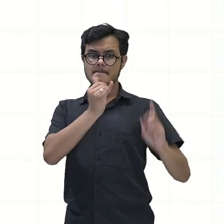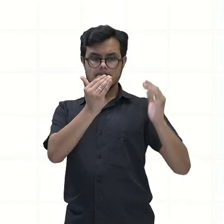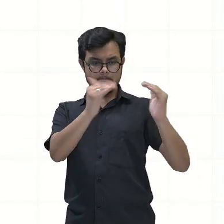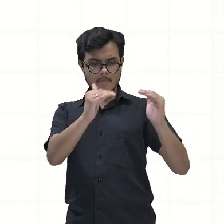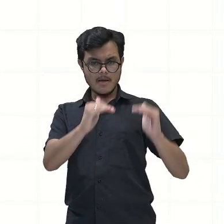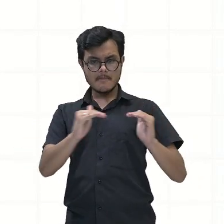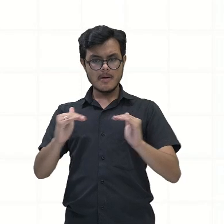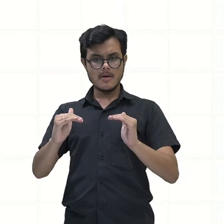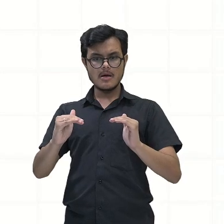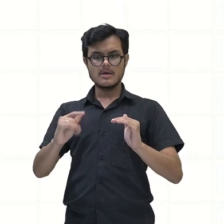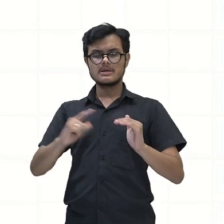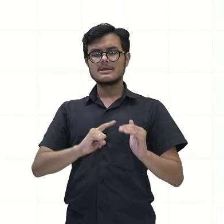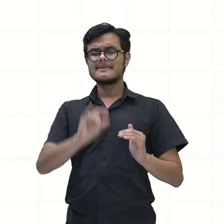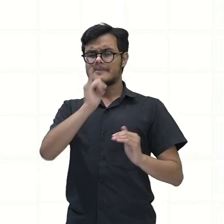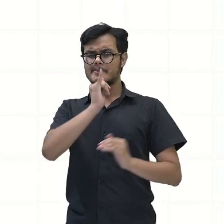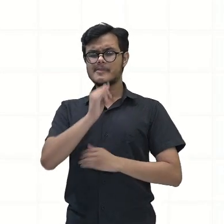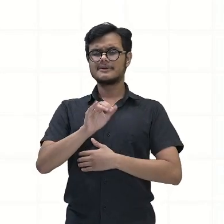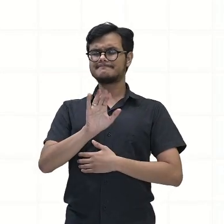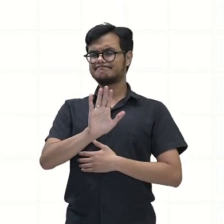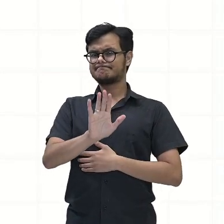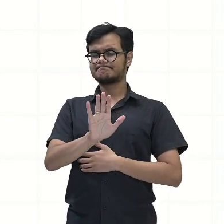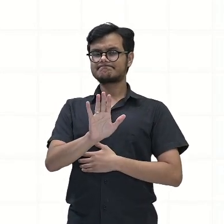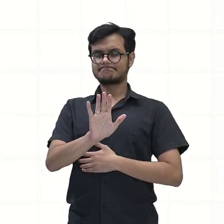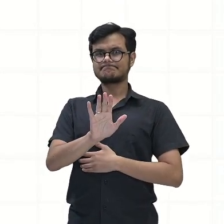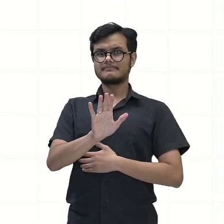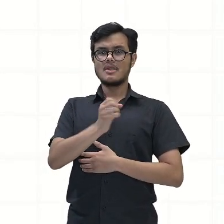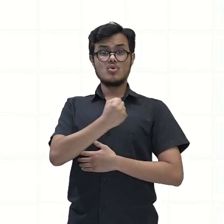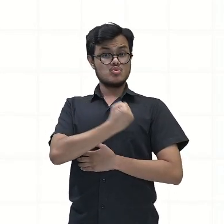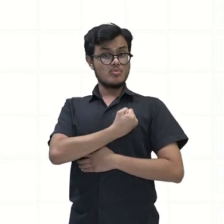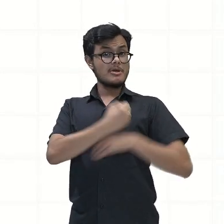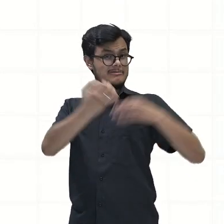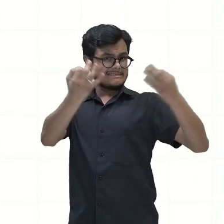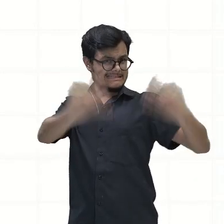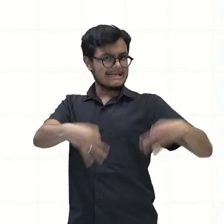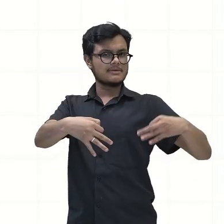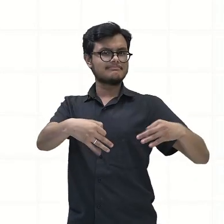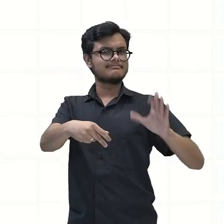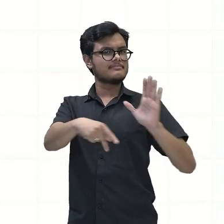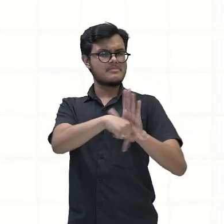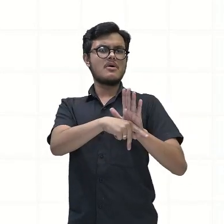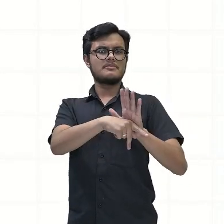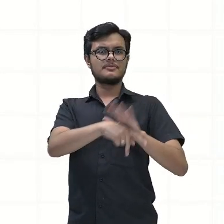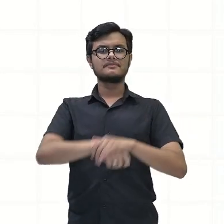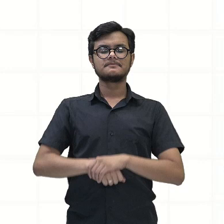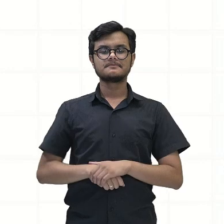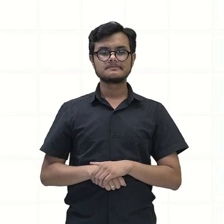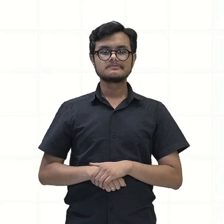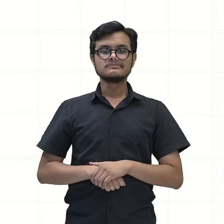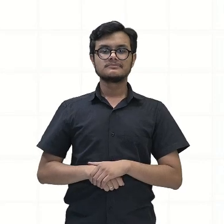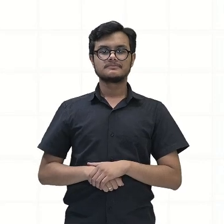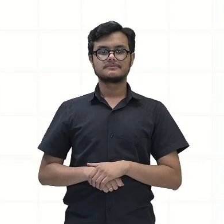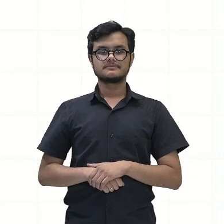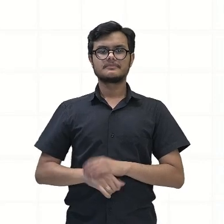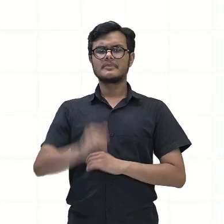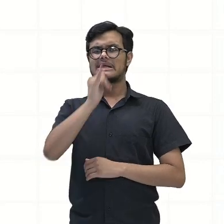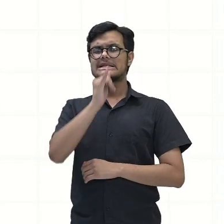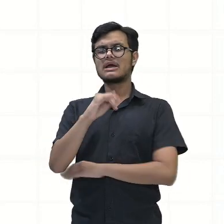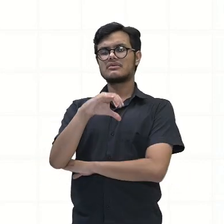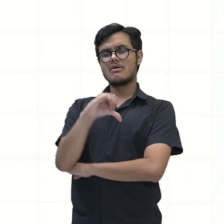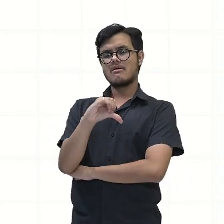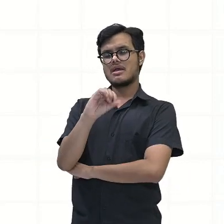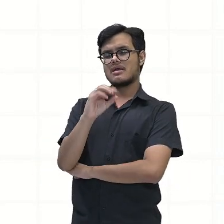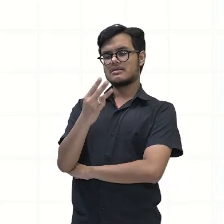mais arredondar essas informações, tá bom? Aí no texto a gente coloca para vocês 93,14%,